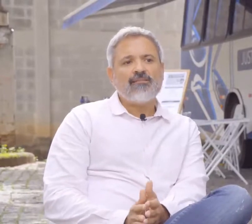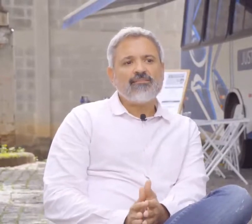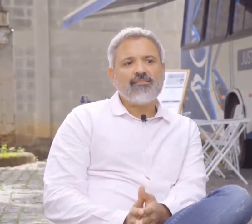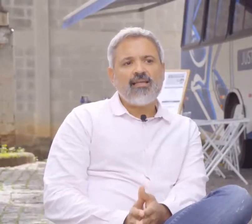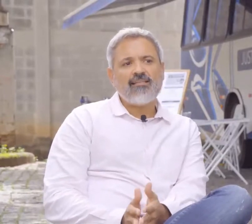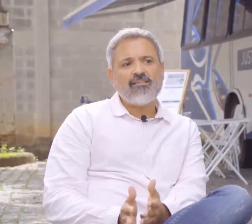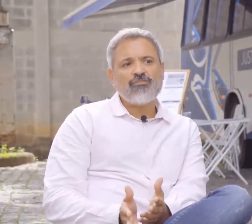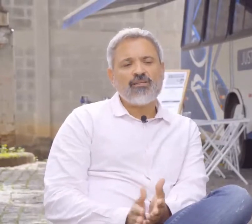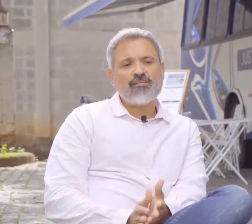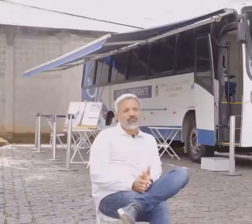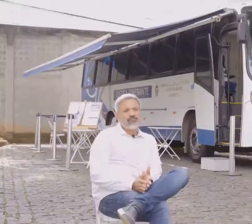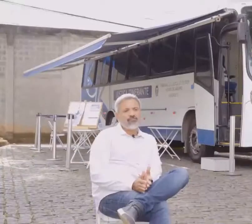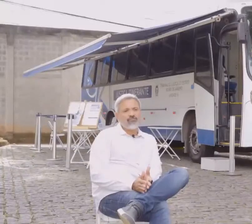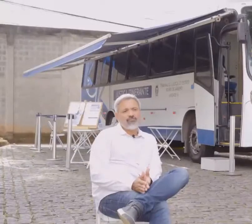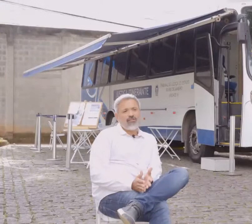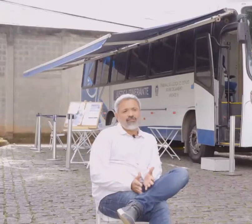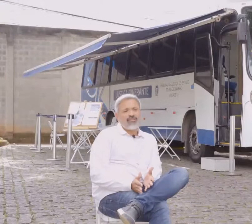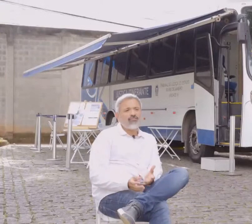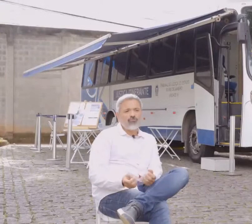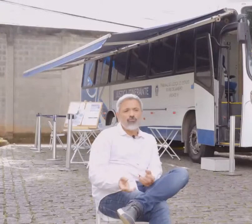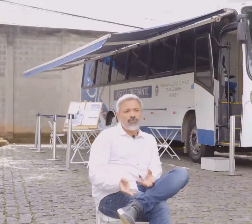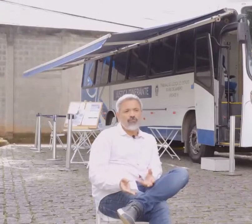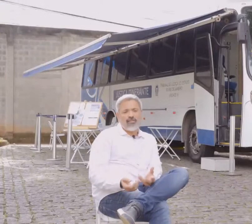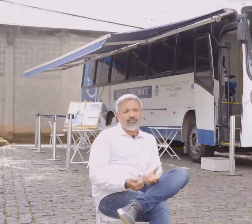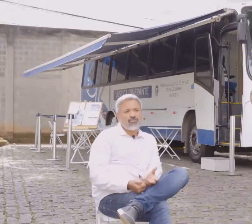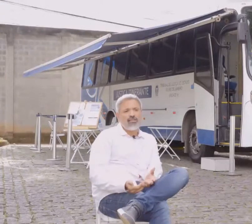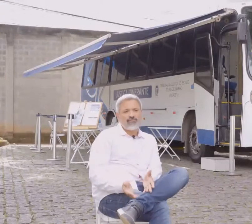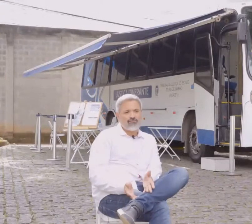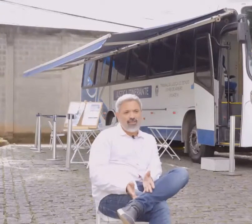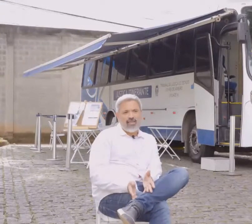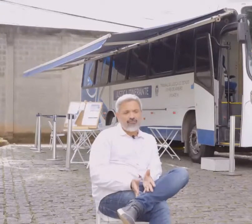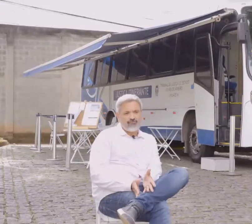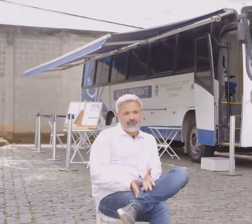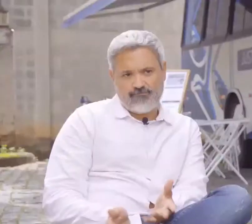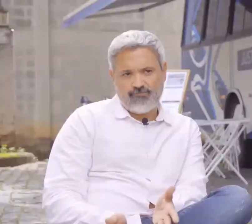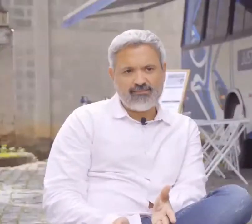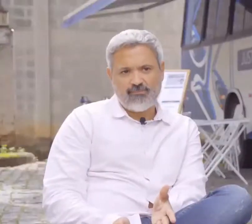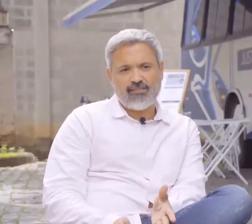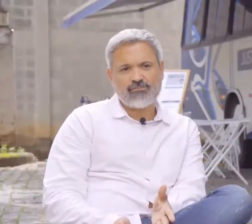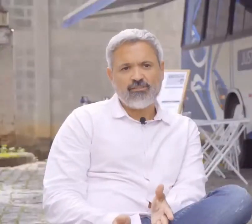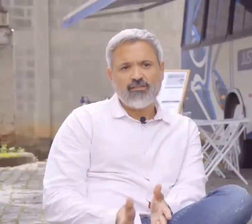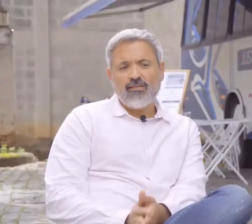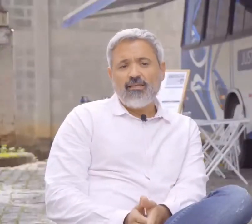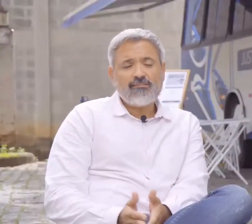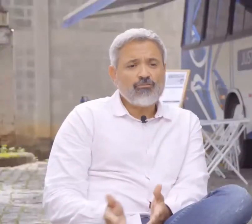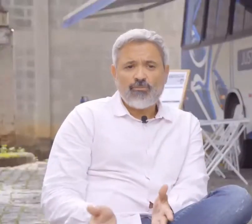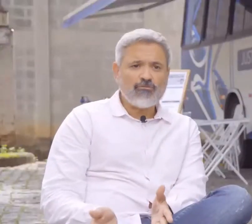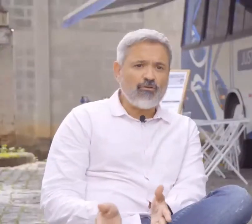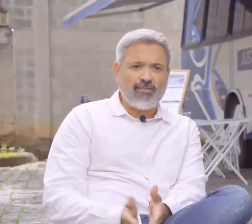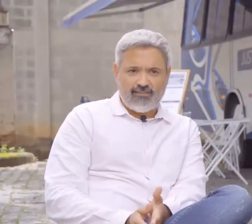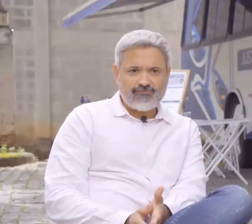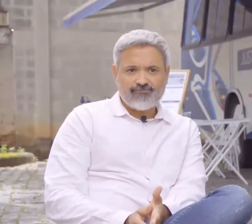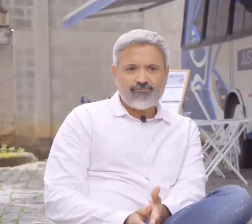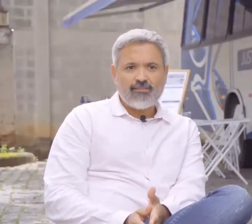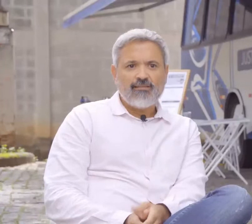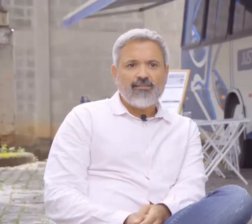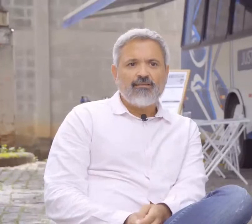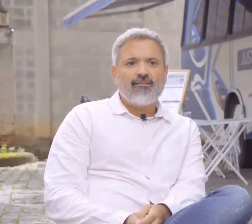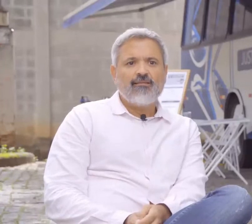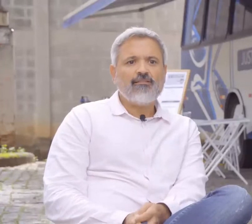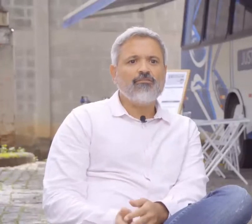bagunça. Mas, assim, a identificação civil ela é baseada num número, que é a identidade CPF, basicamente. Esse número não